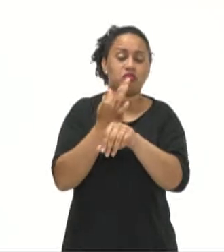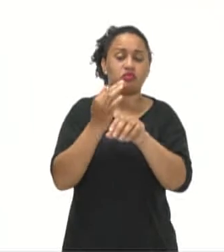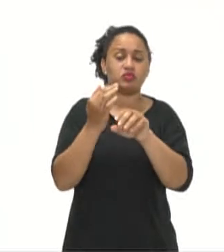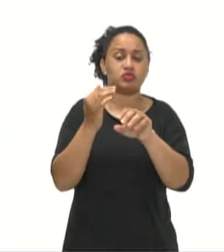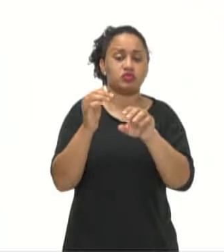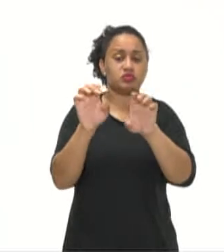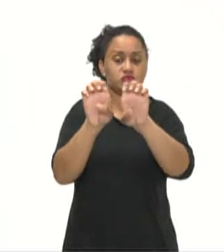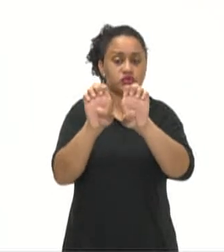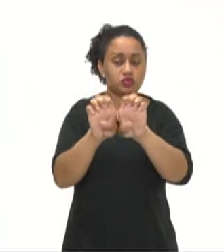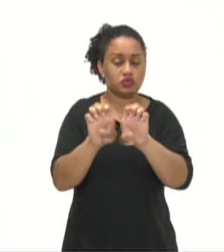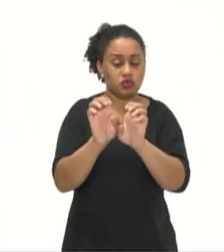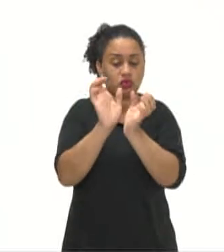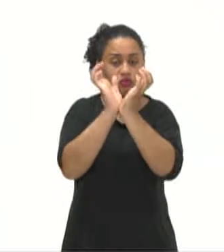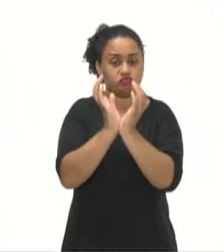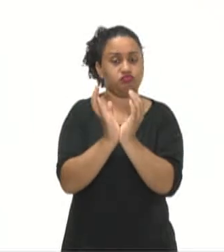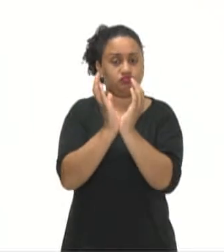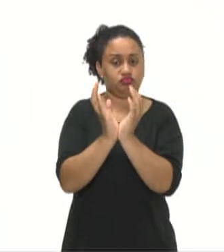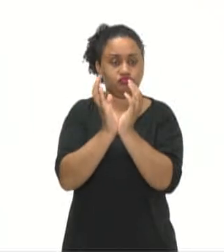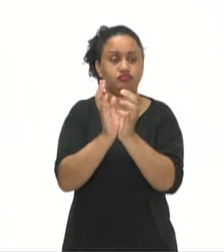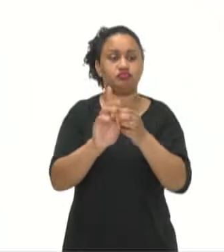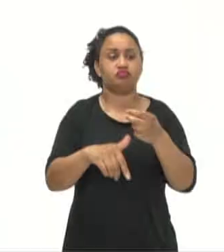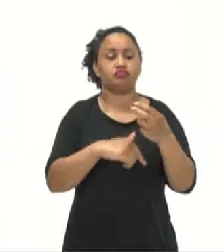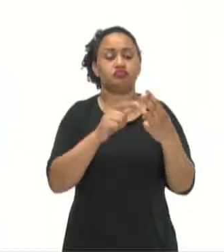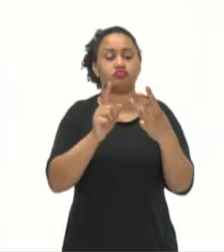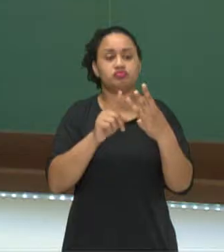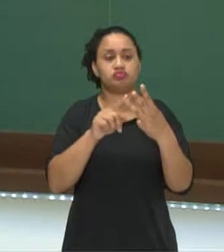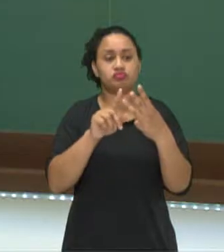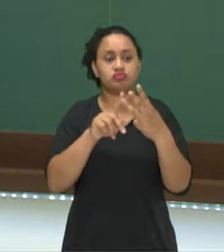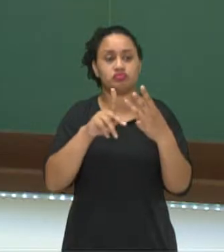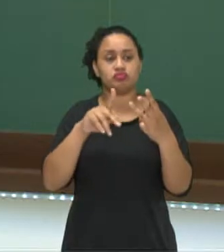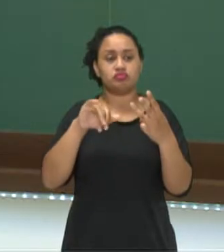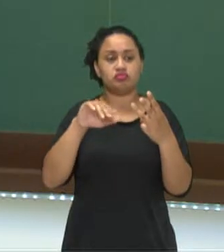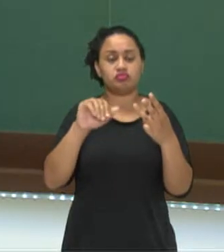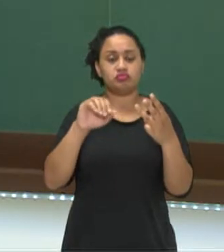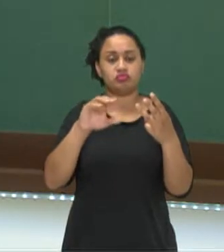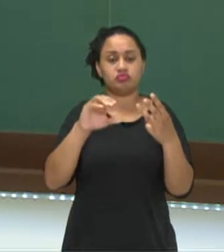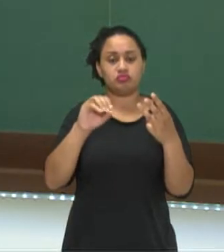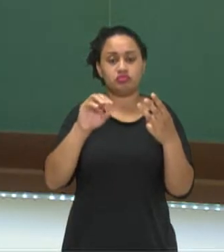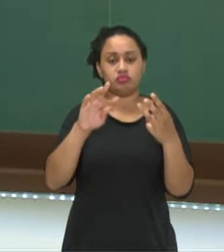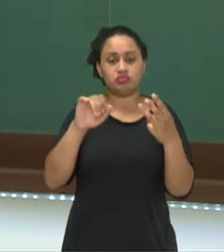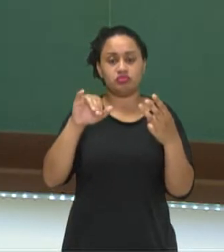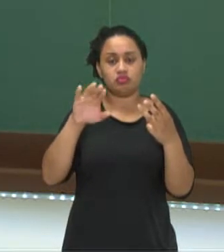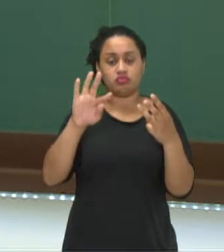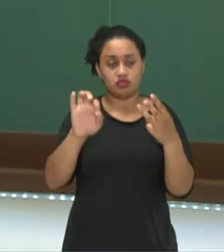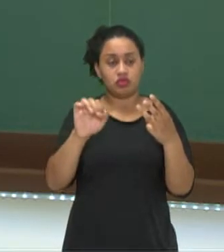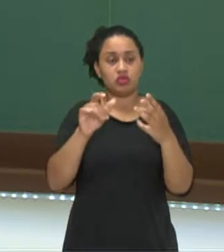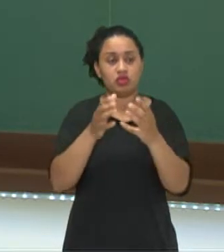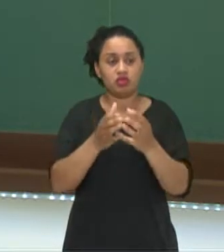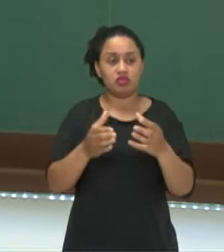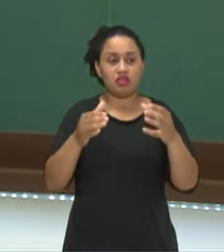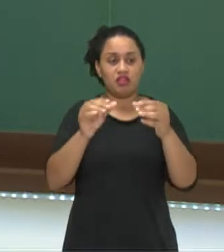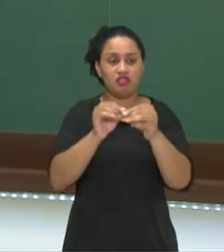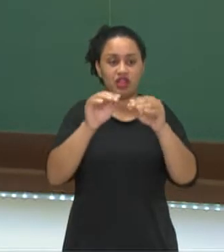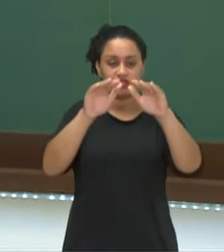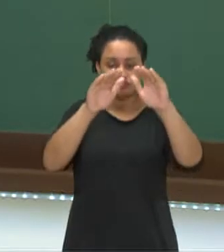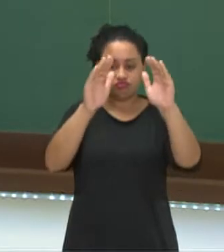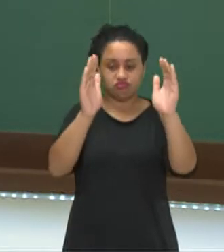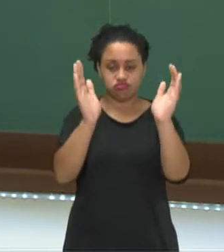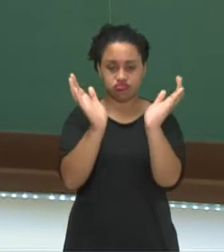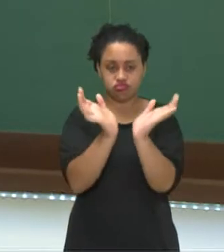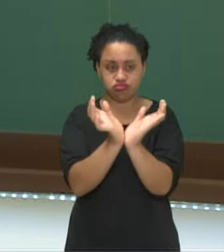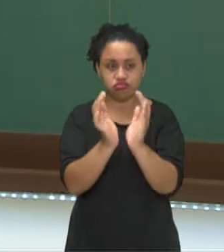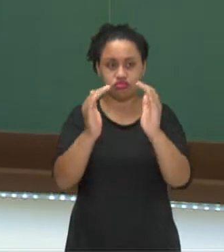em pezinha, mais rígida para essa esponja. O pinacócito forma como revestimento, olhem